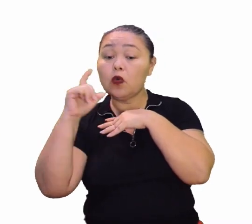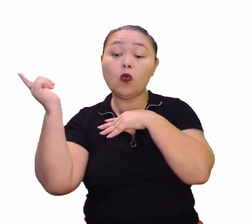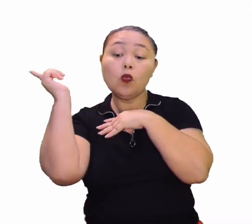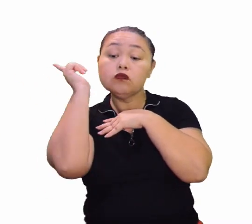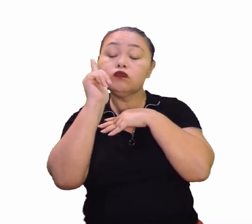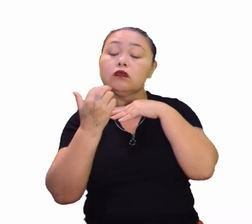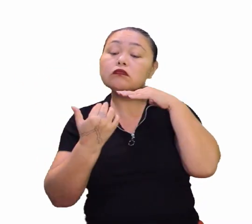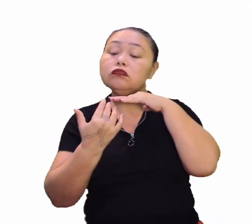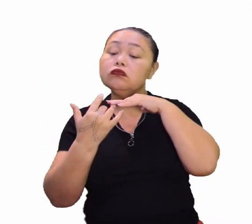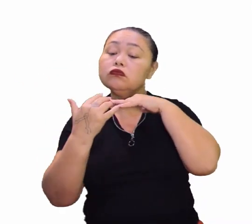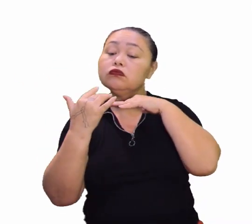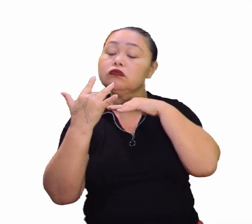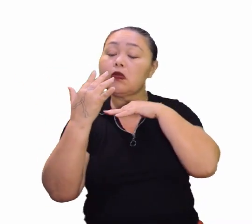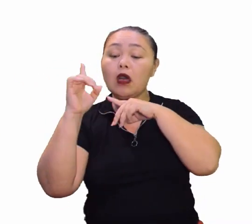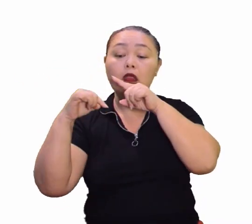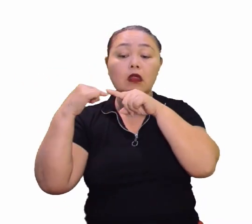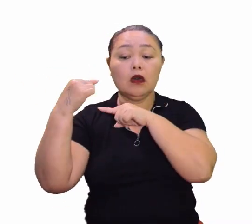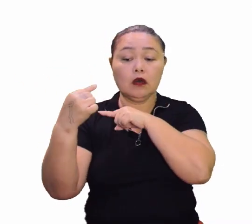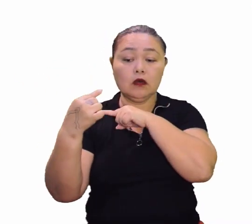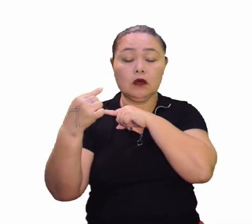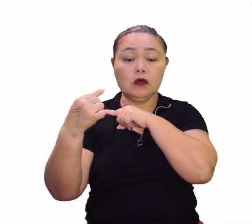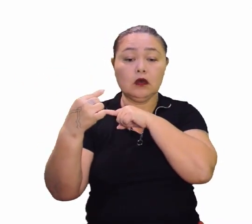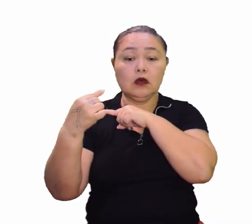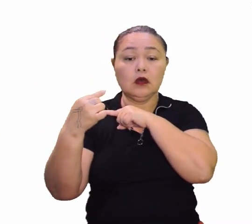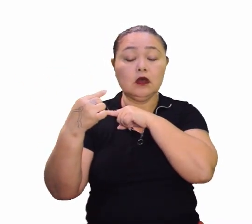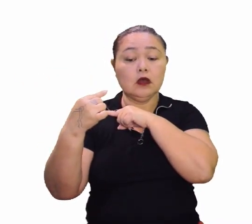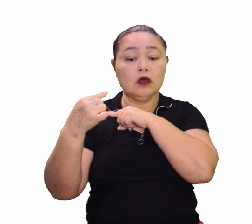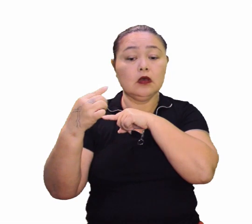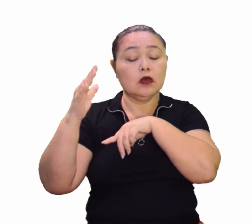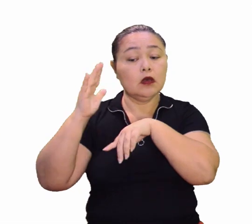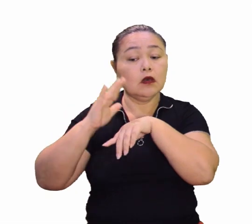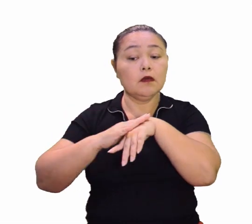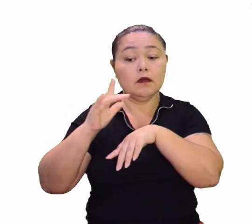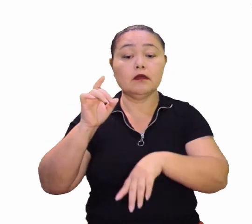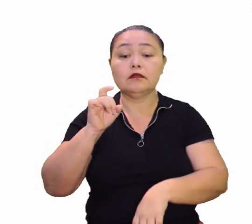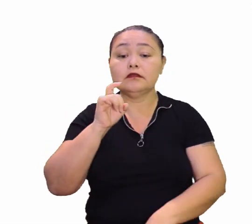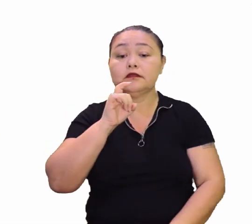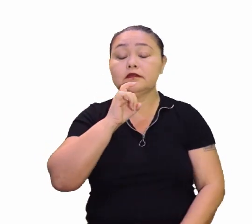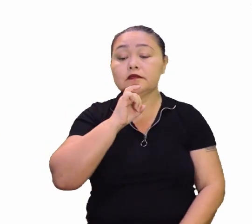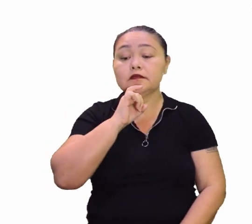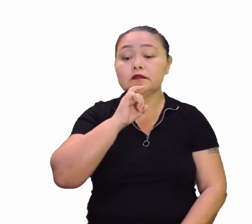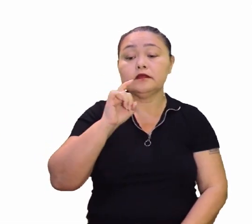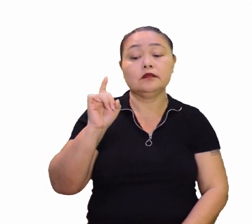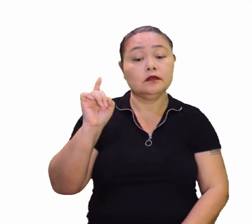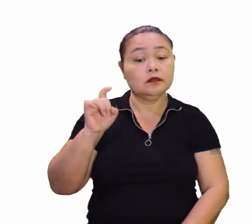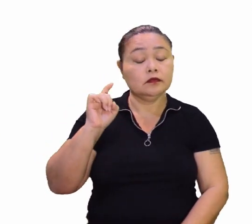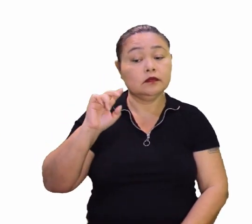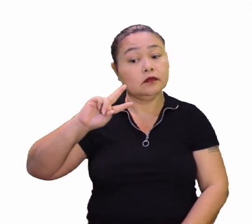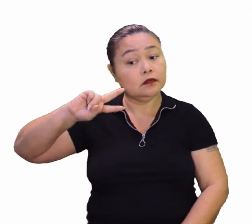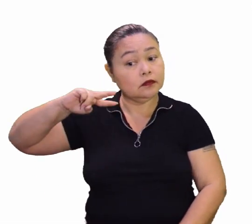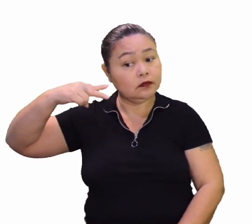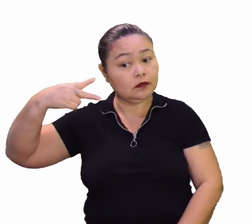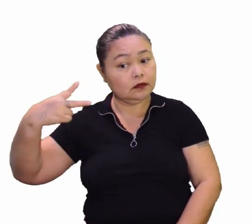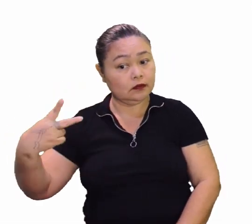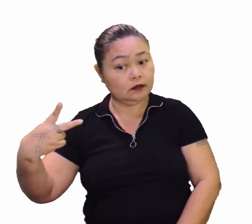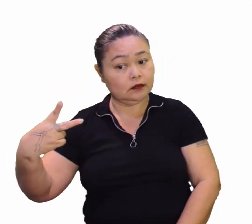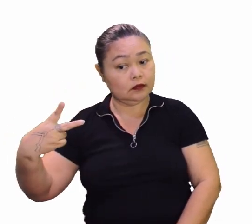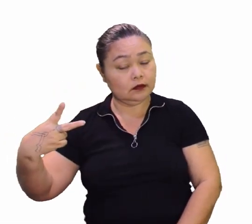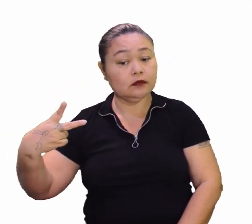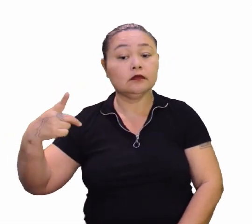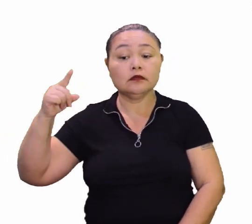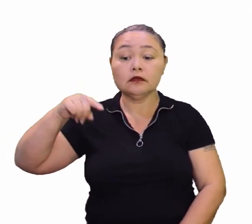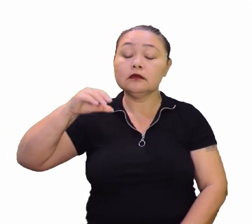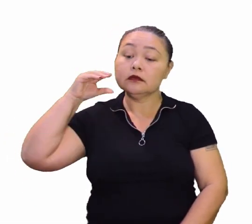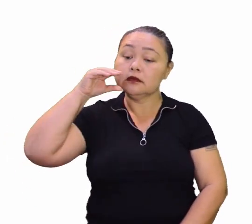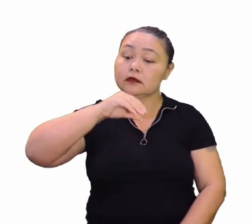conseguir dissipar. Com certeza. E depois vai para a região mais fria. Exatamente. Na inversão térmica, esse que era